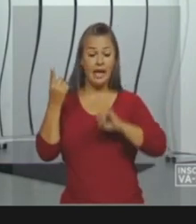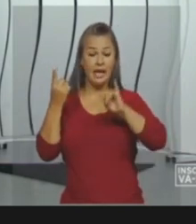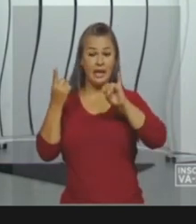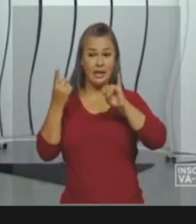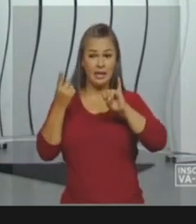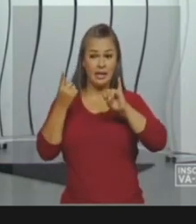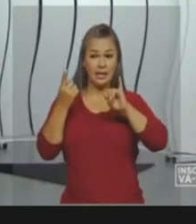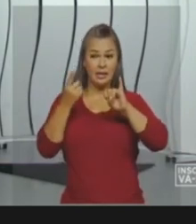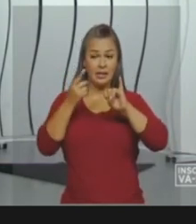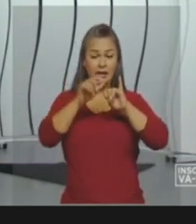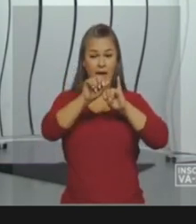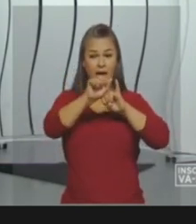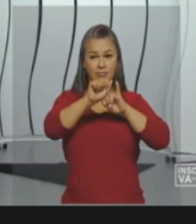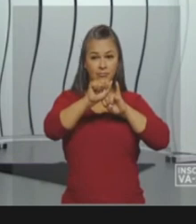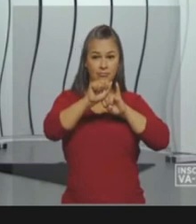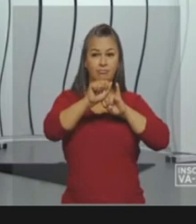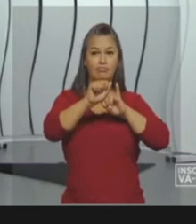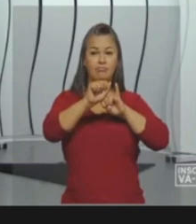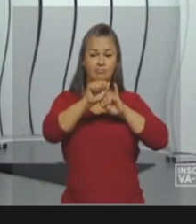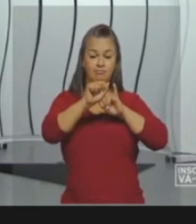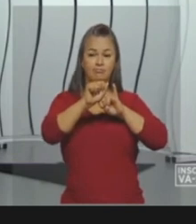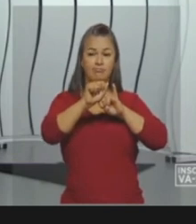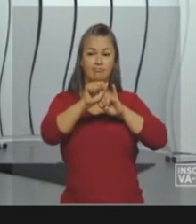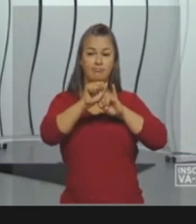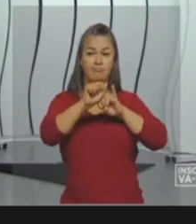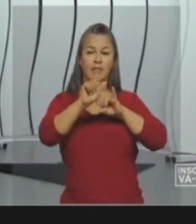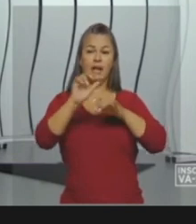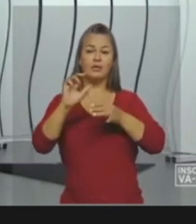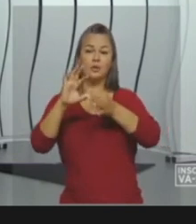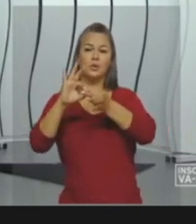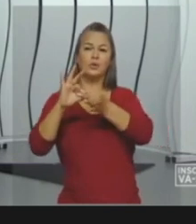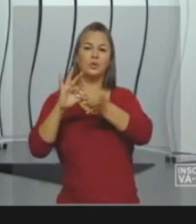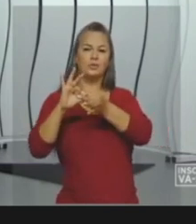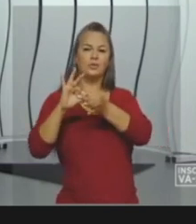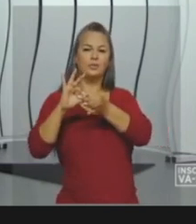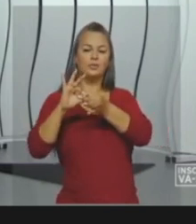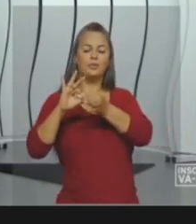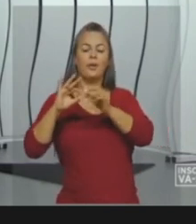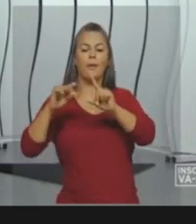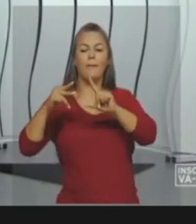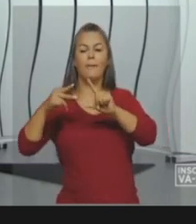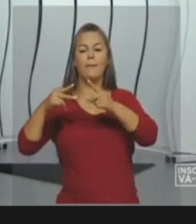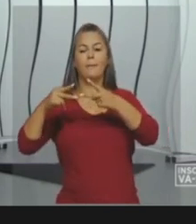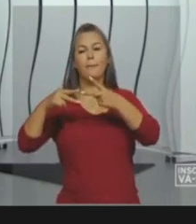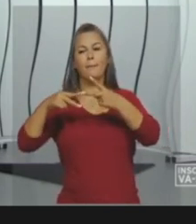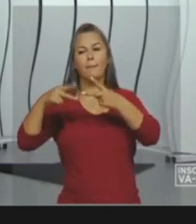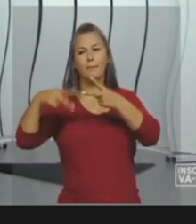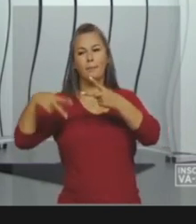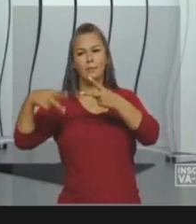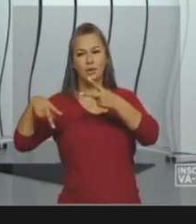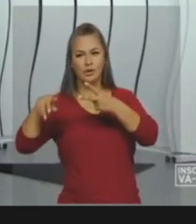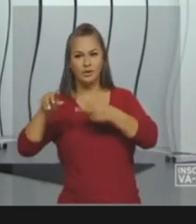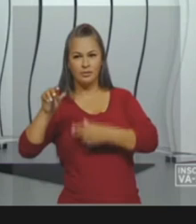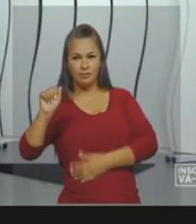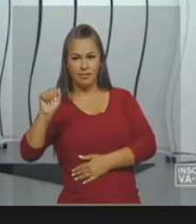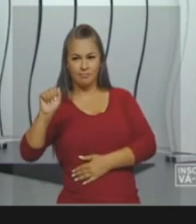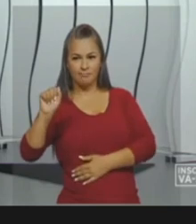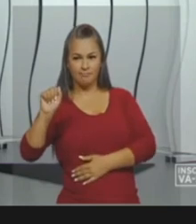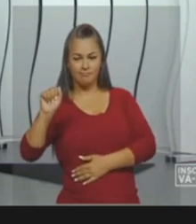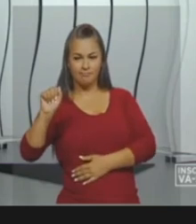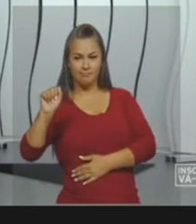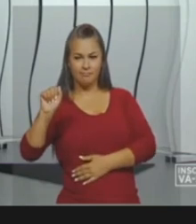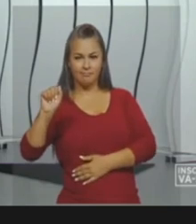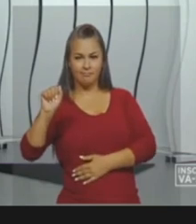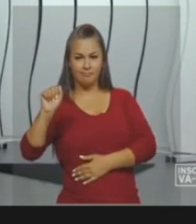A. Aí tem esse Azinho aí, né? É um A maiúsculo, mas o I que representa o gene em si. E o A é